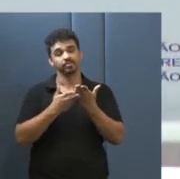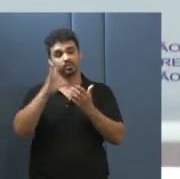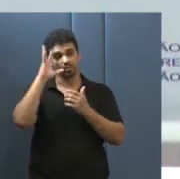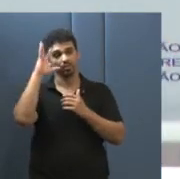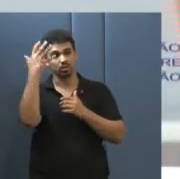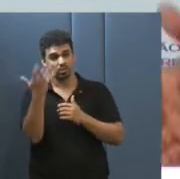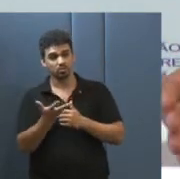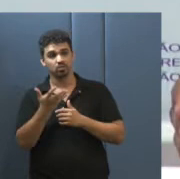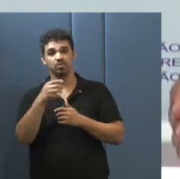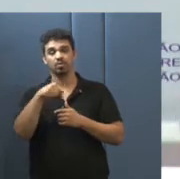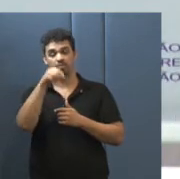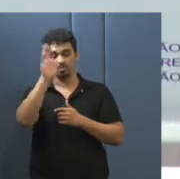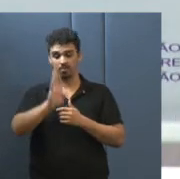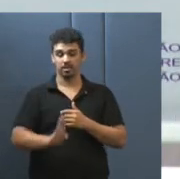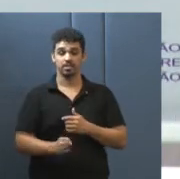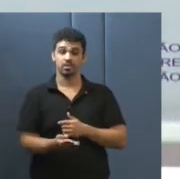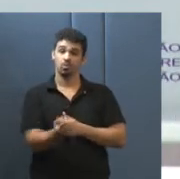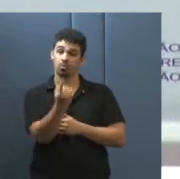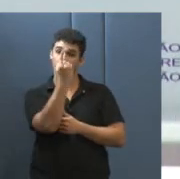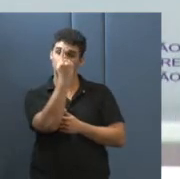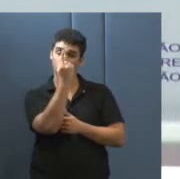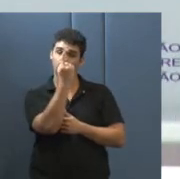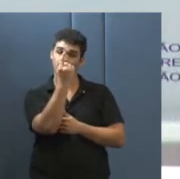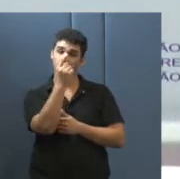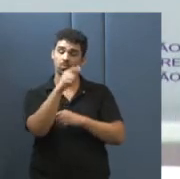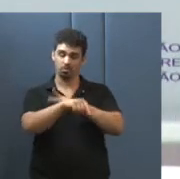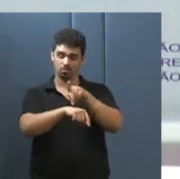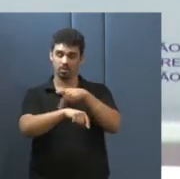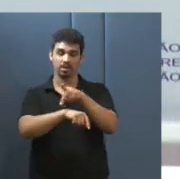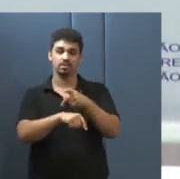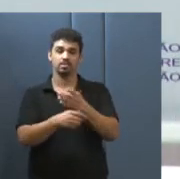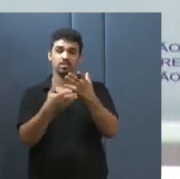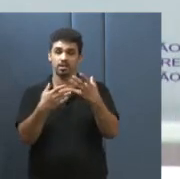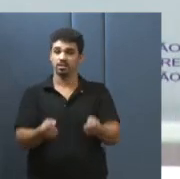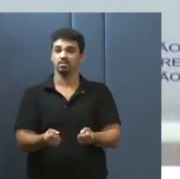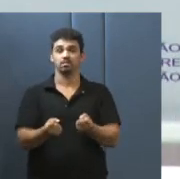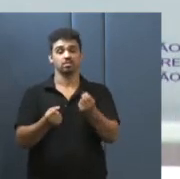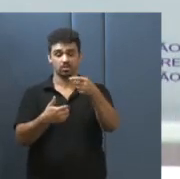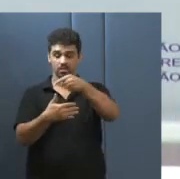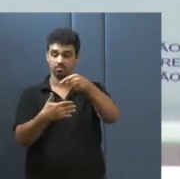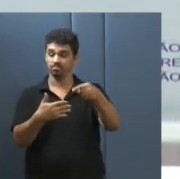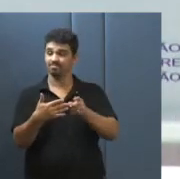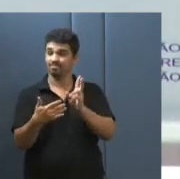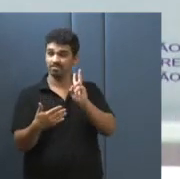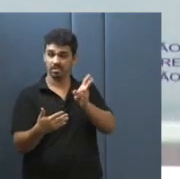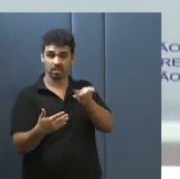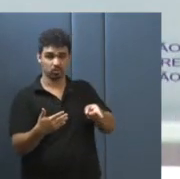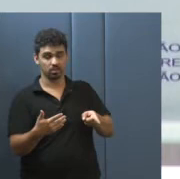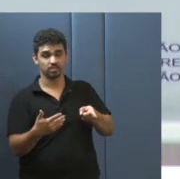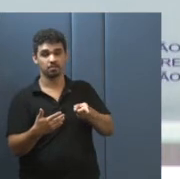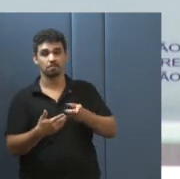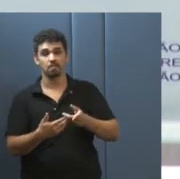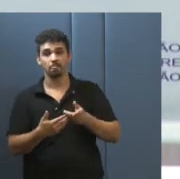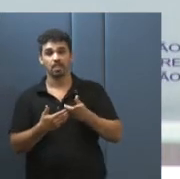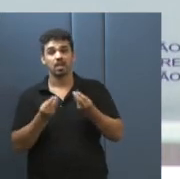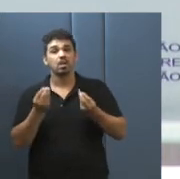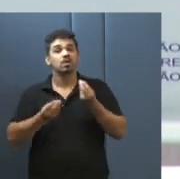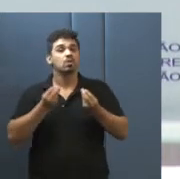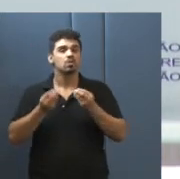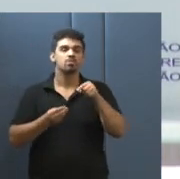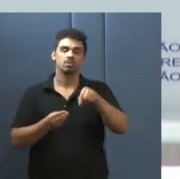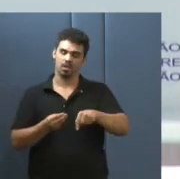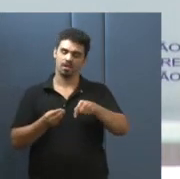COMACE, tanto que foi o Brasil o único país a adotar uma estruturação de acordo dessa natureza. De forma que o COMACE, além